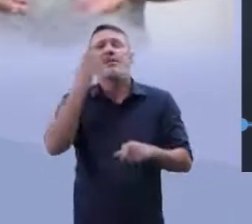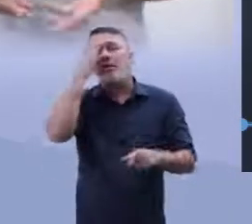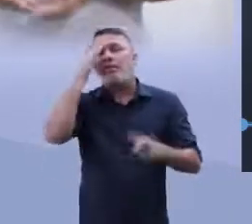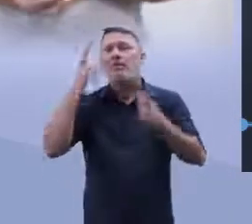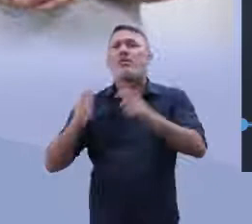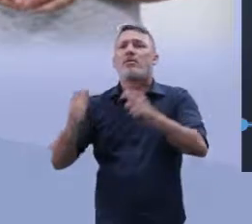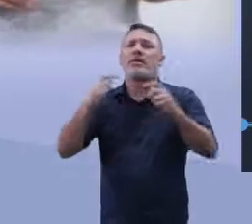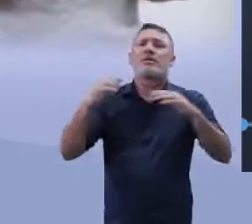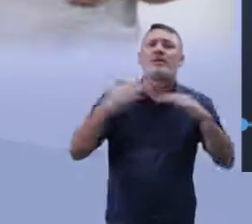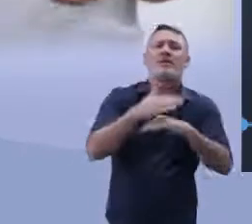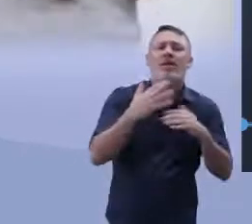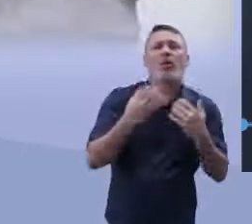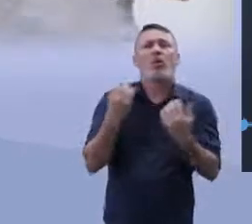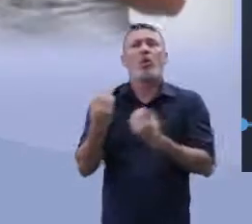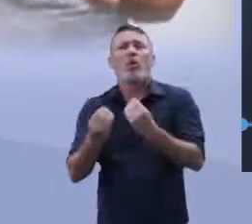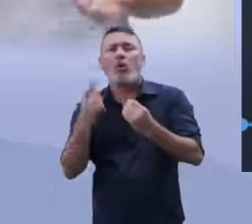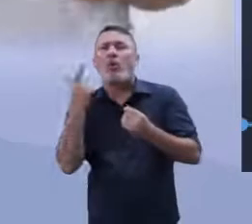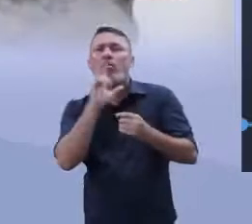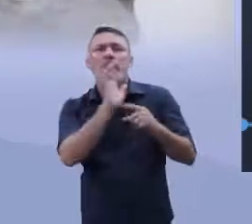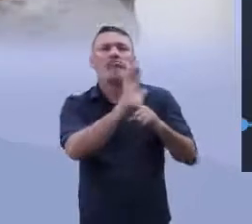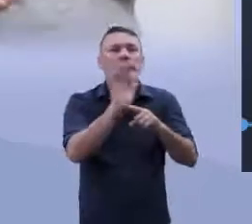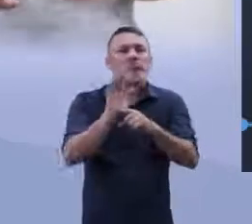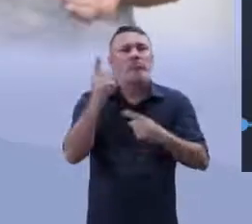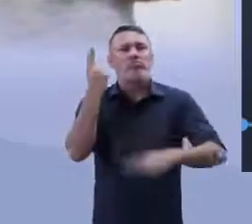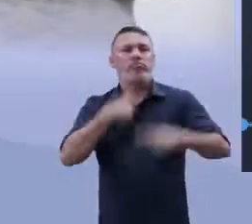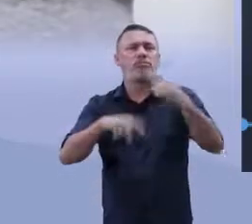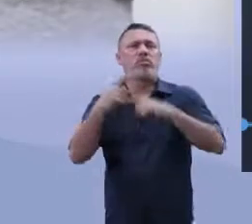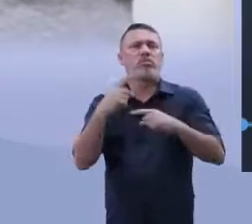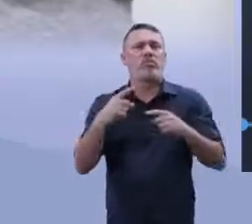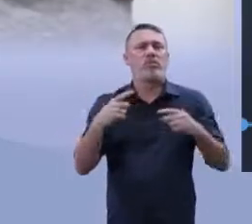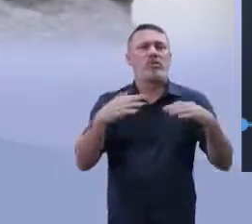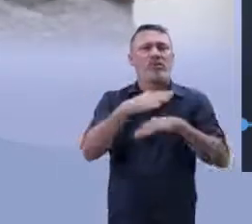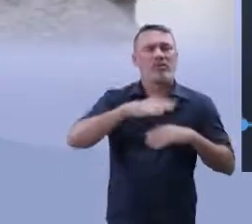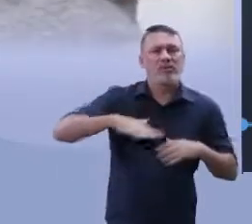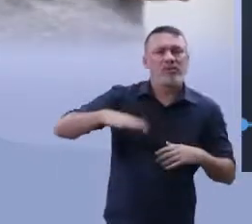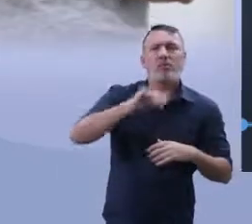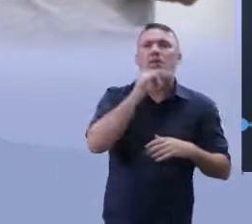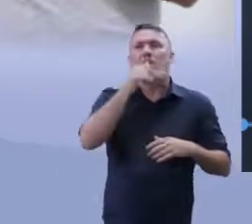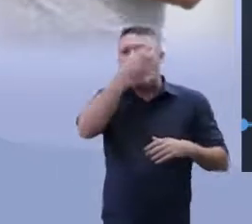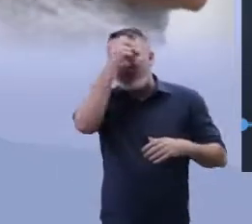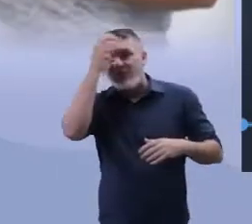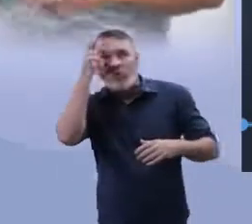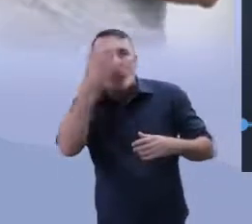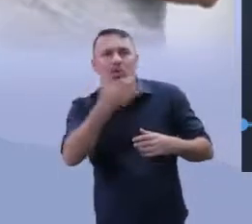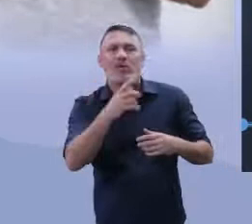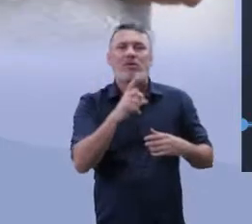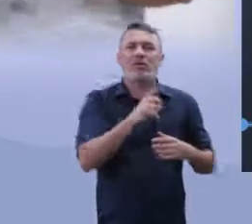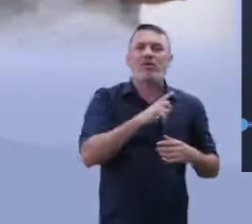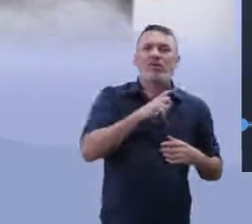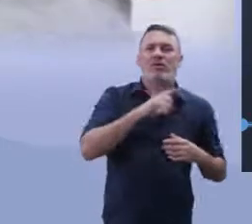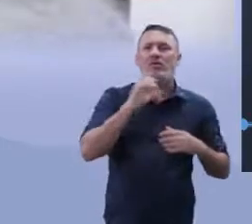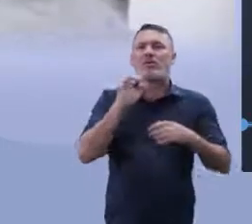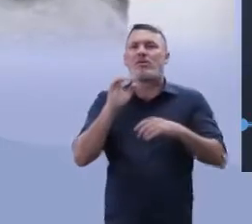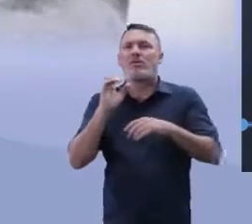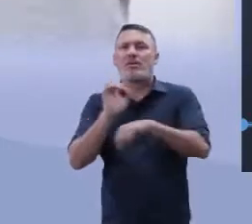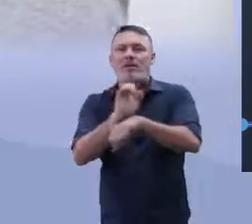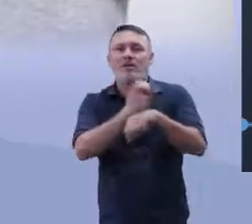cidades, academias das cidades, elas podem auxiliar nesse problema? Como que as prefeituras elas